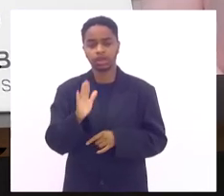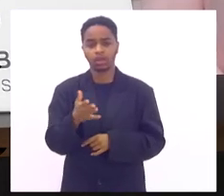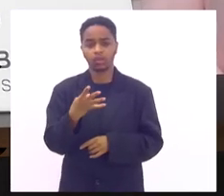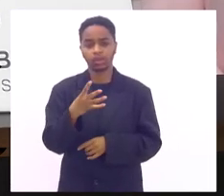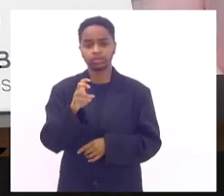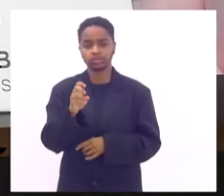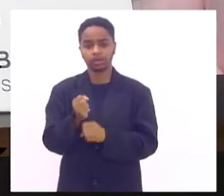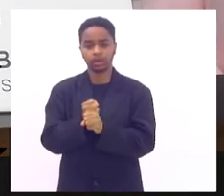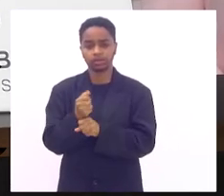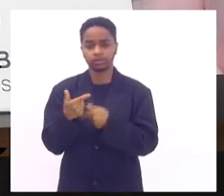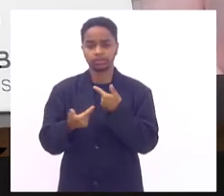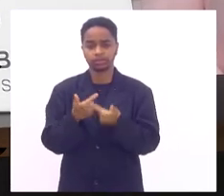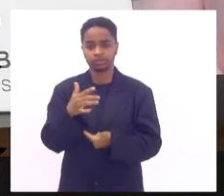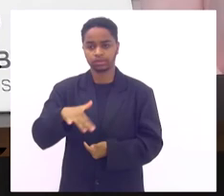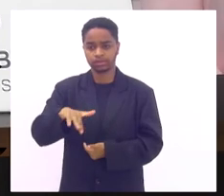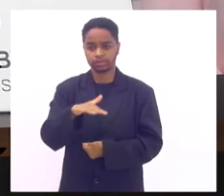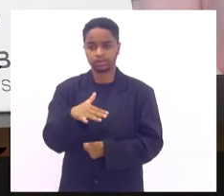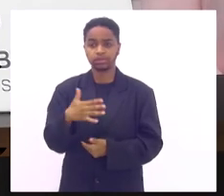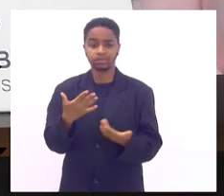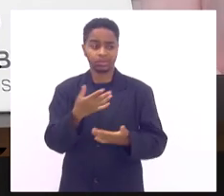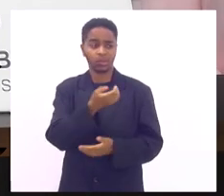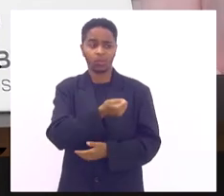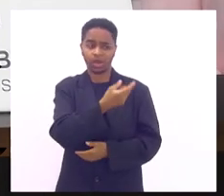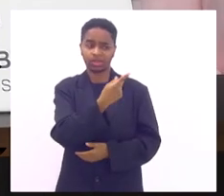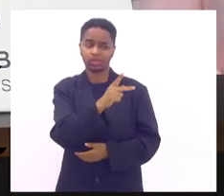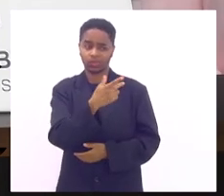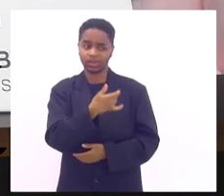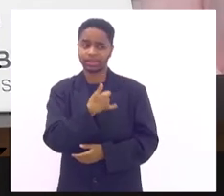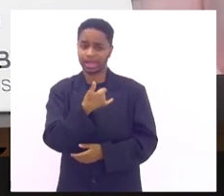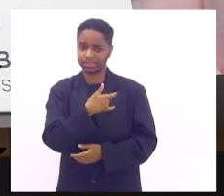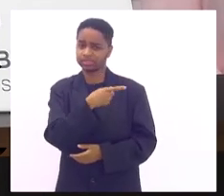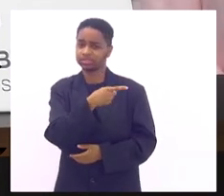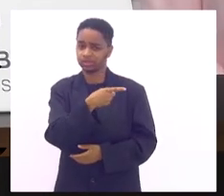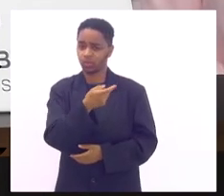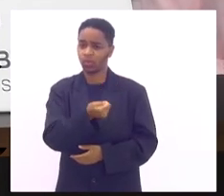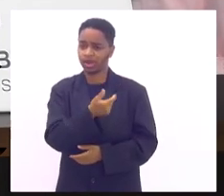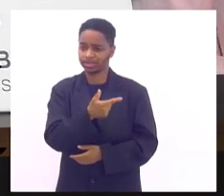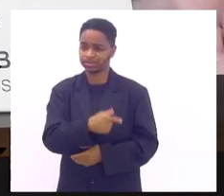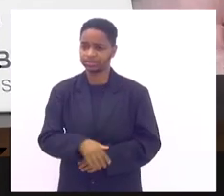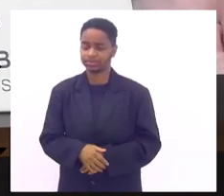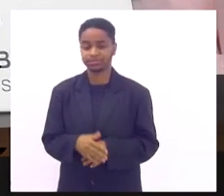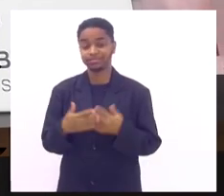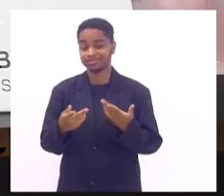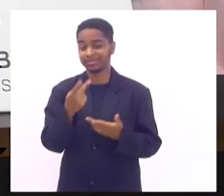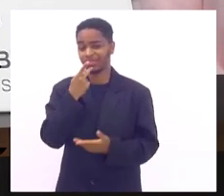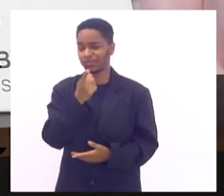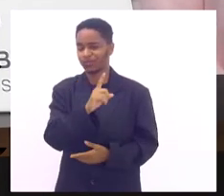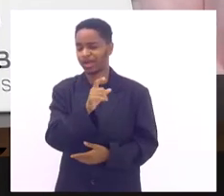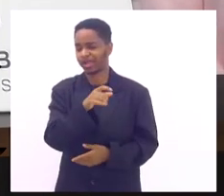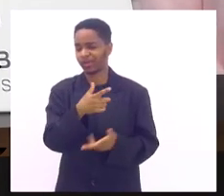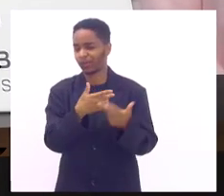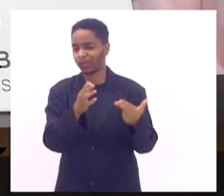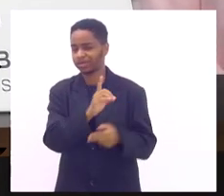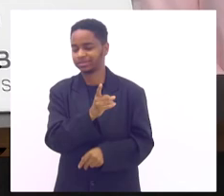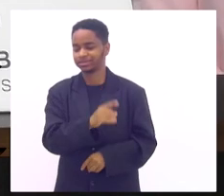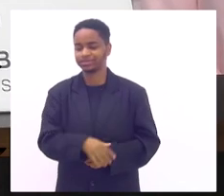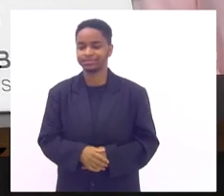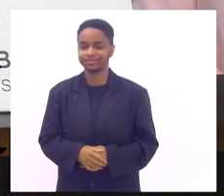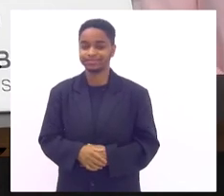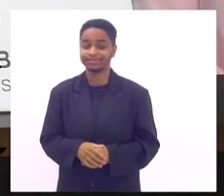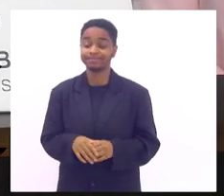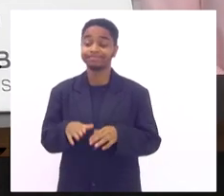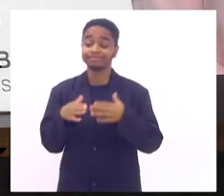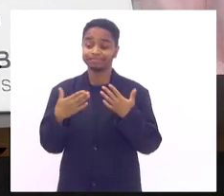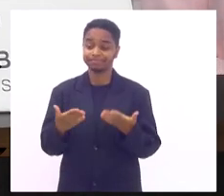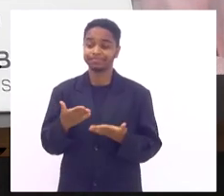contabilidade. Samir, não vem dizer que é quase a sua idade, não, que... então, não vem com essa história, não. Então,